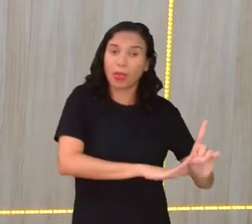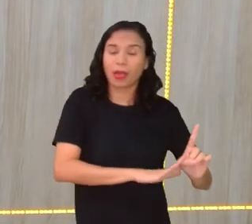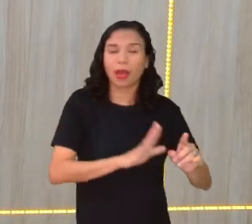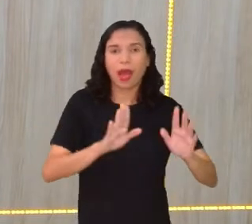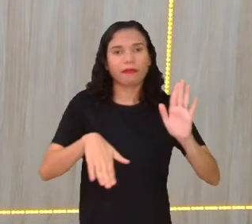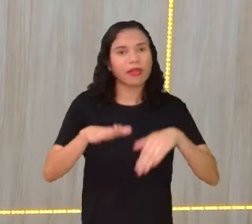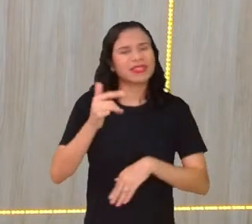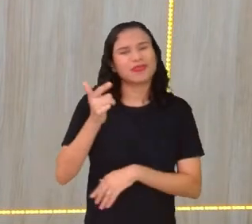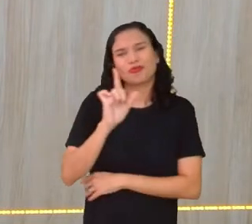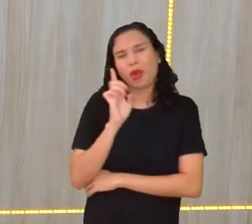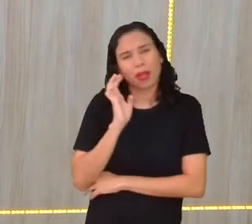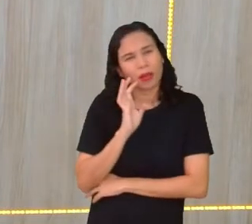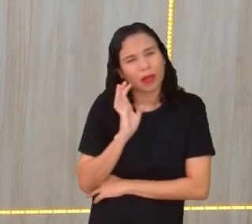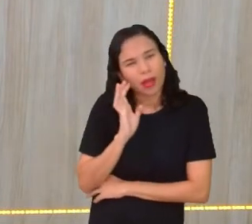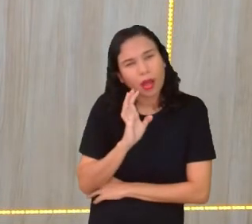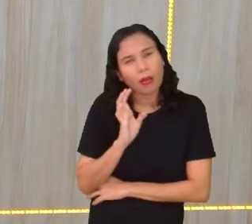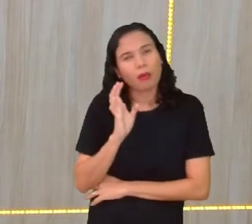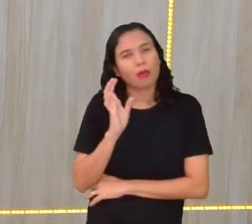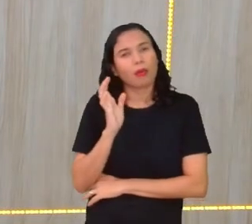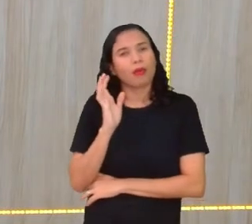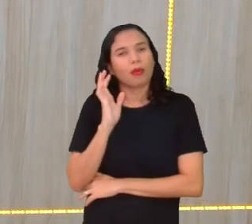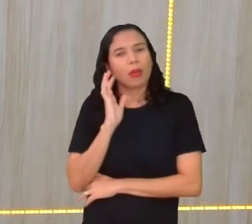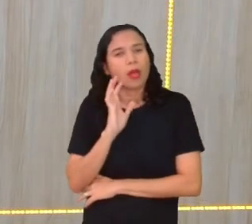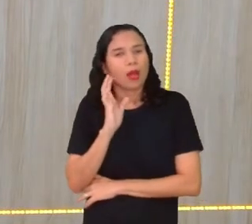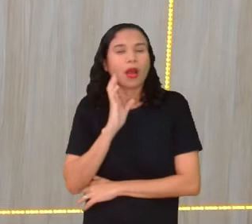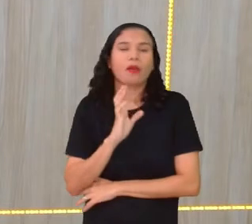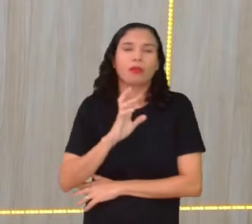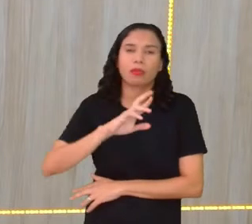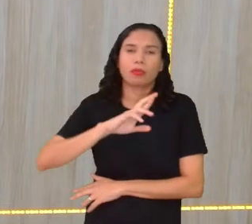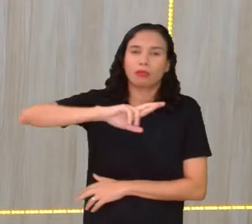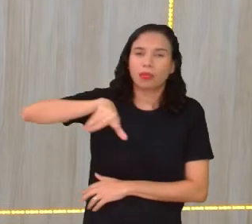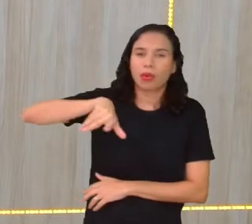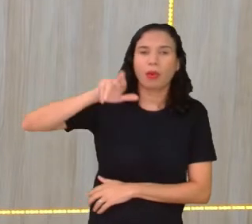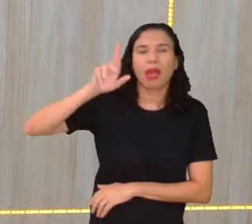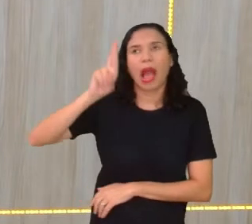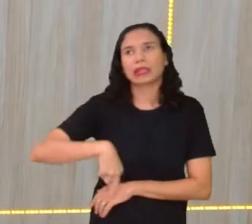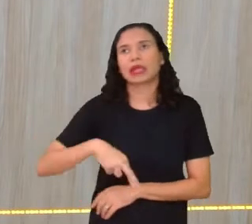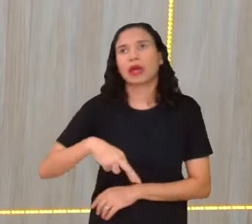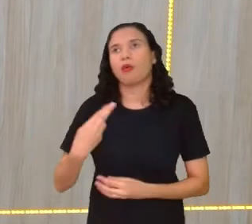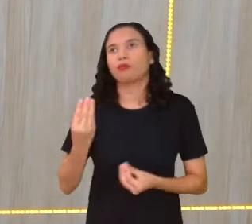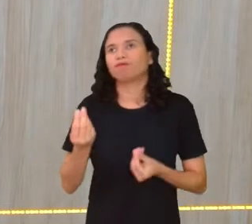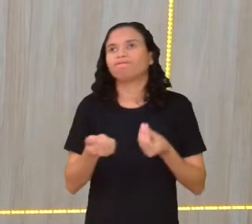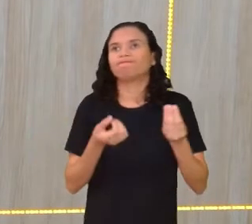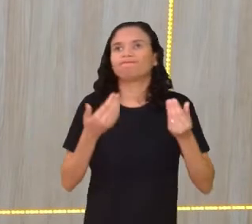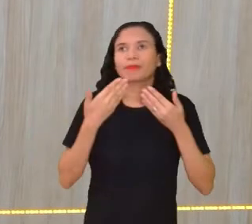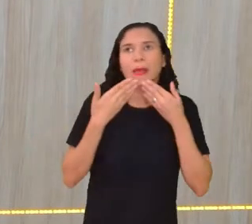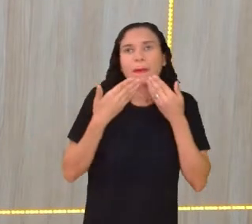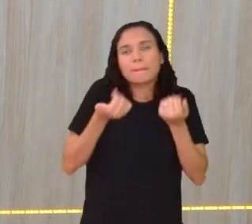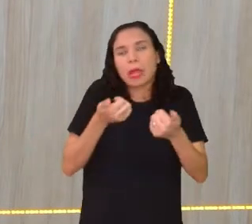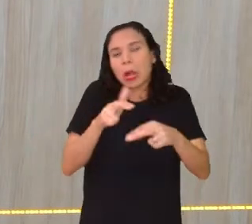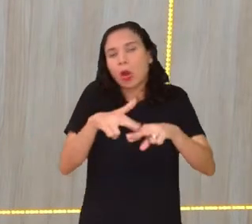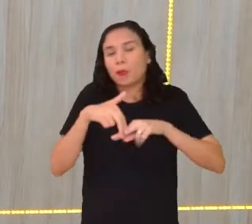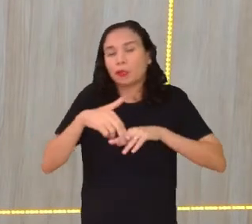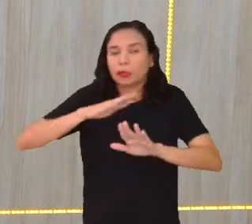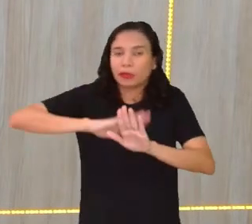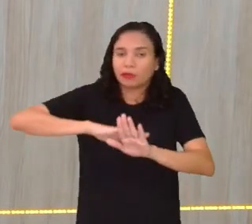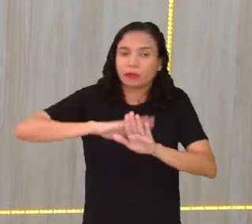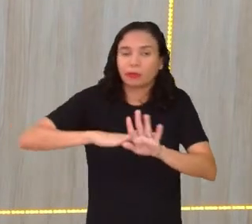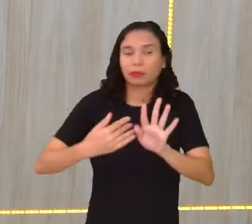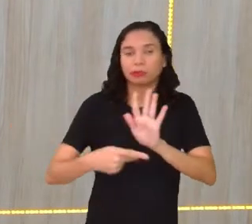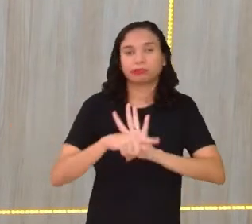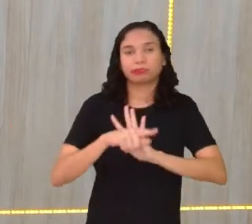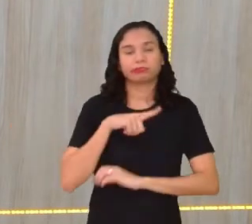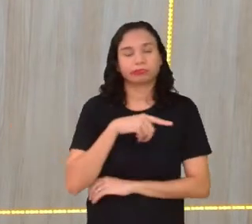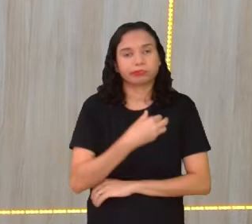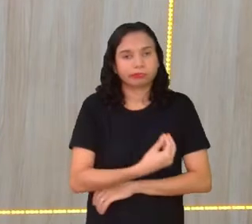legais, no sentido, né, de que não são razões das melhores possíveis, né,